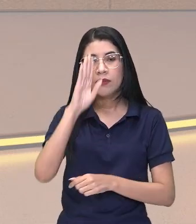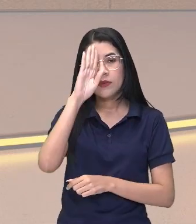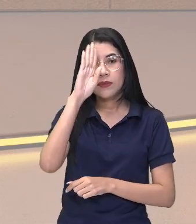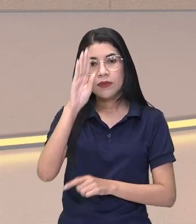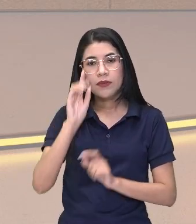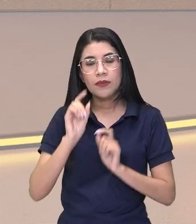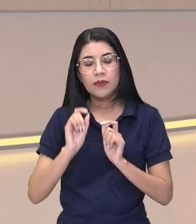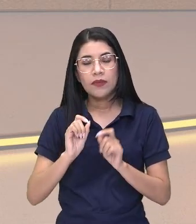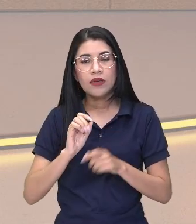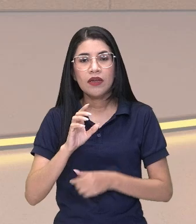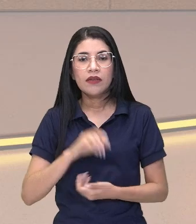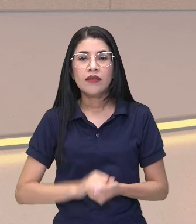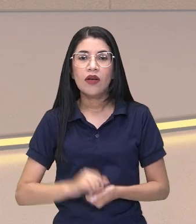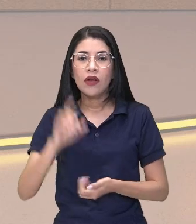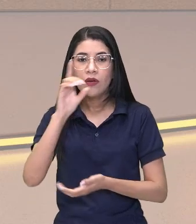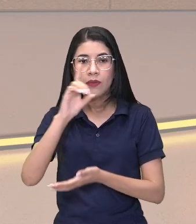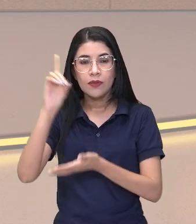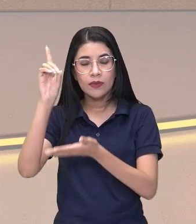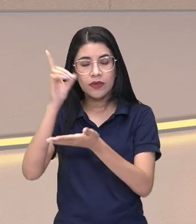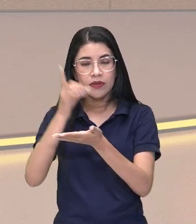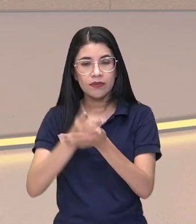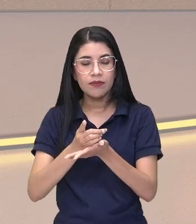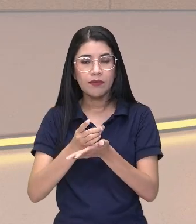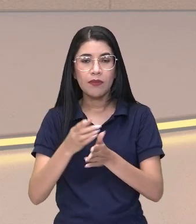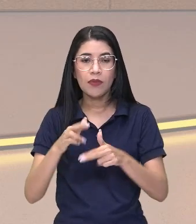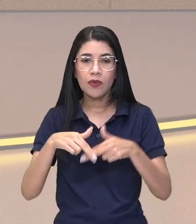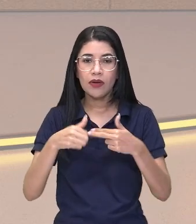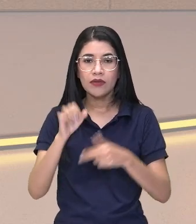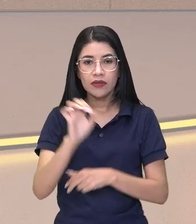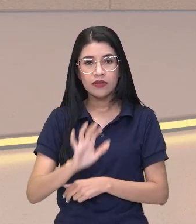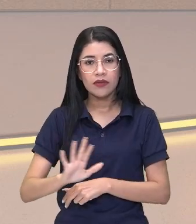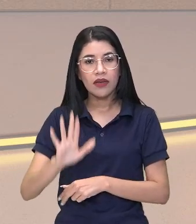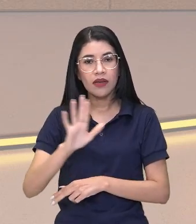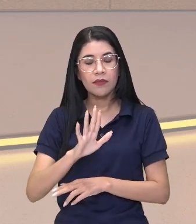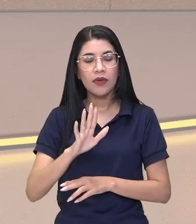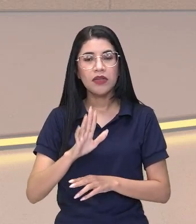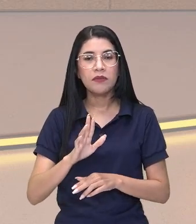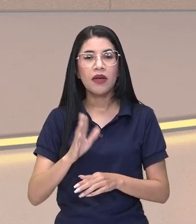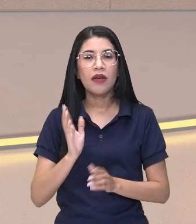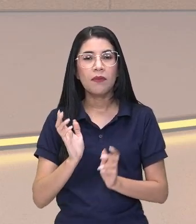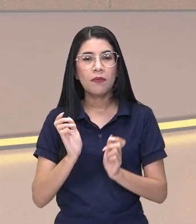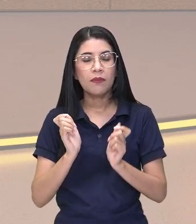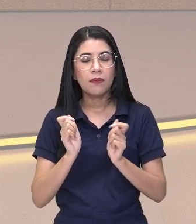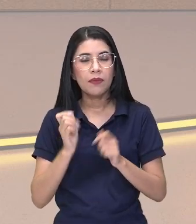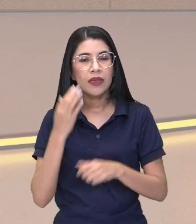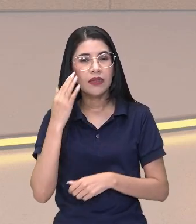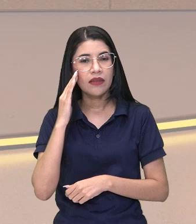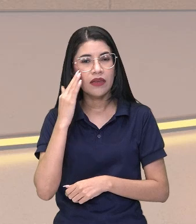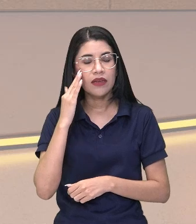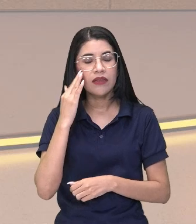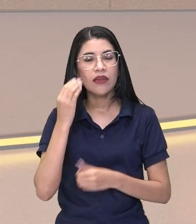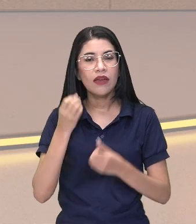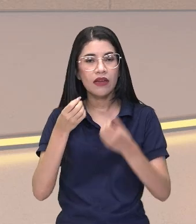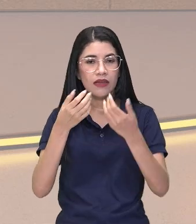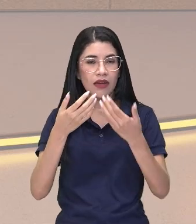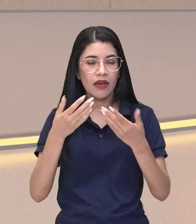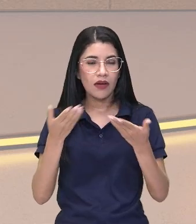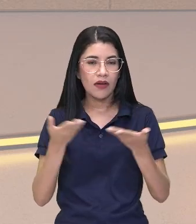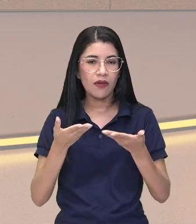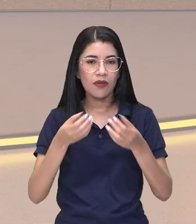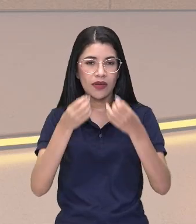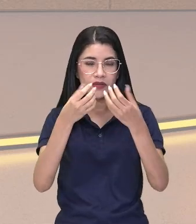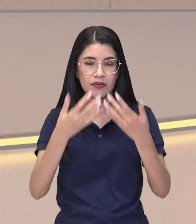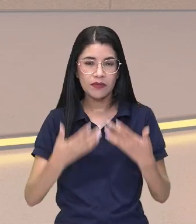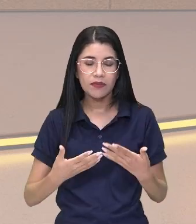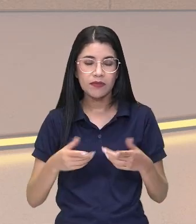certo? Apenas pelo teocentrismo. Por isso, essa imagem, então, para a gente começar aí os nossos trabalhos, então, falando sobre